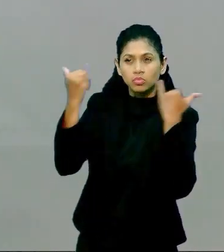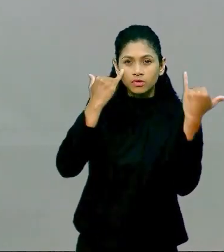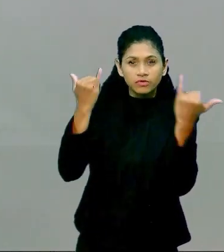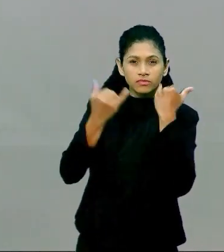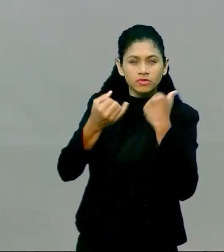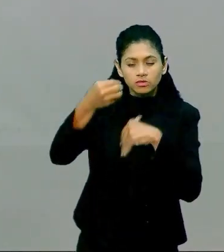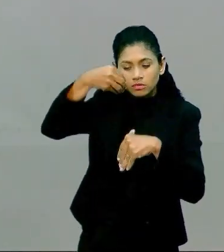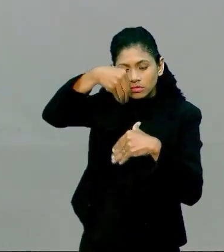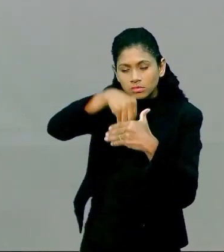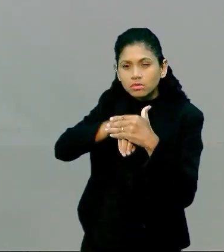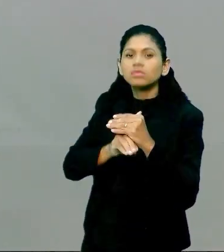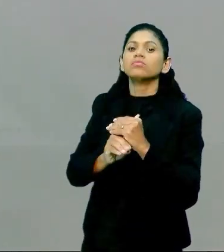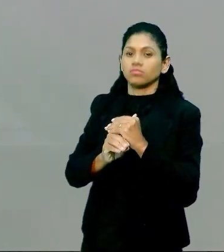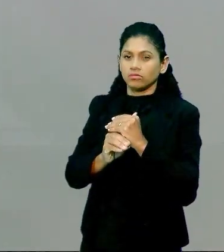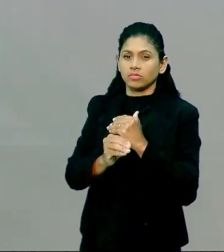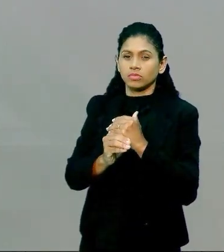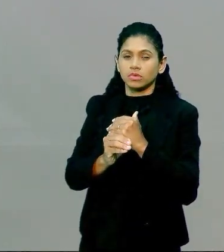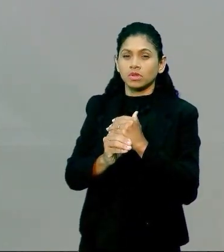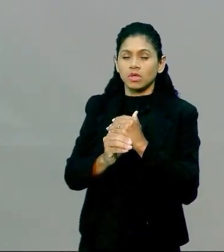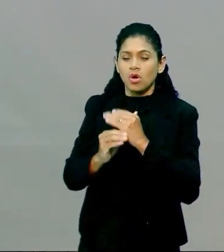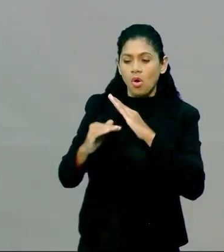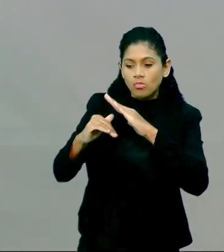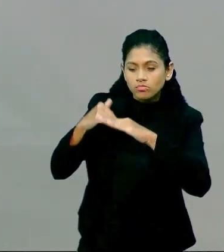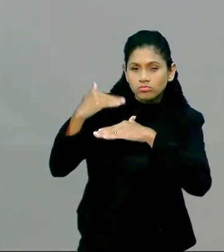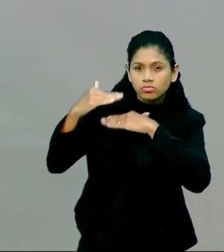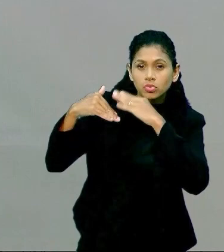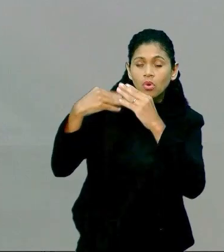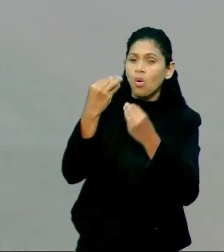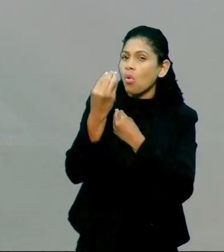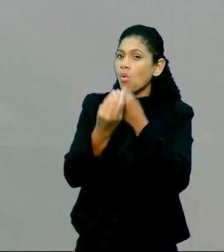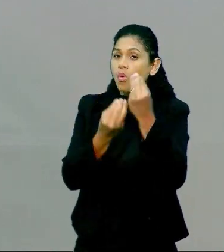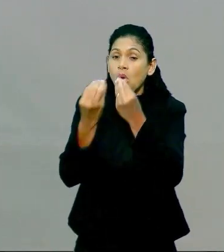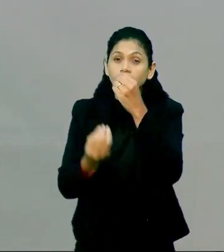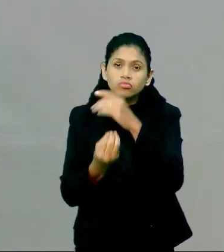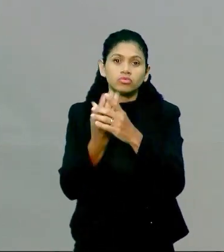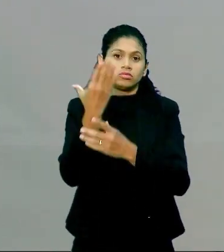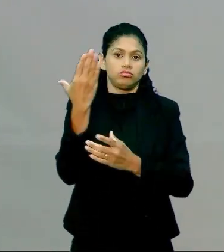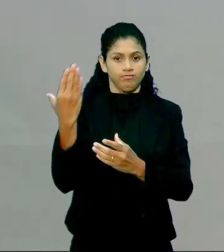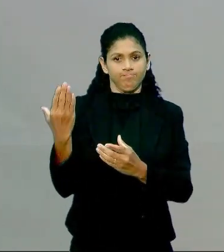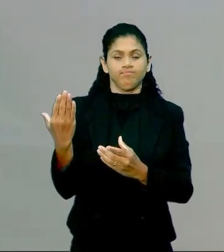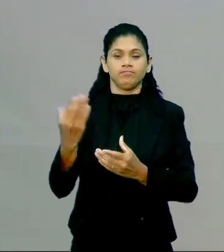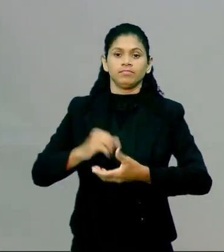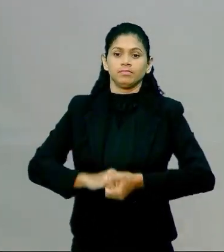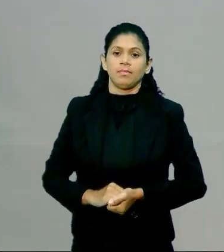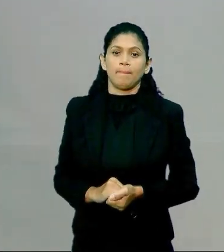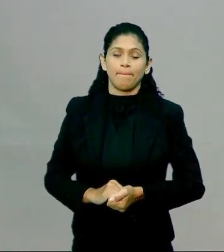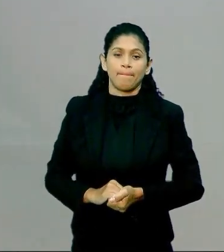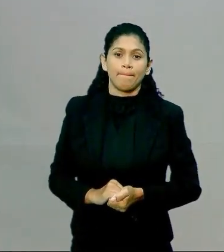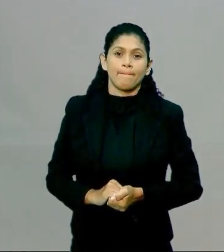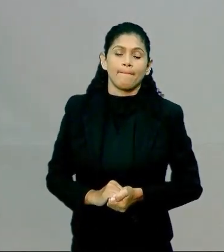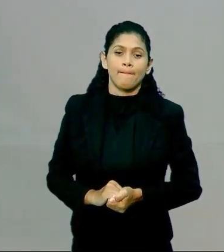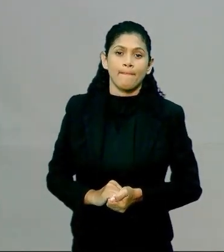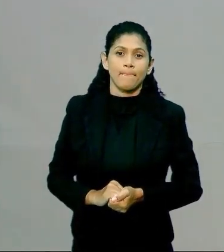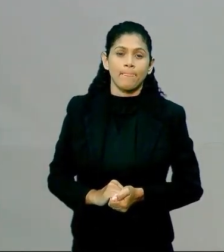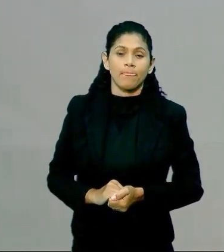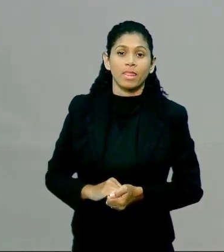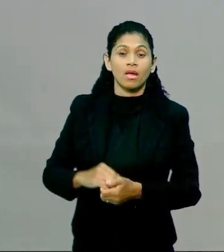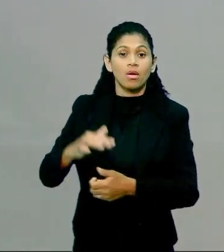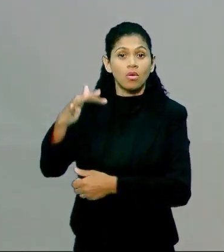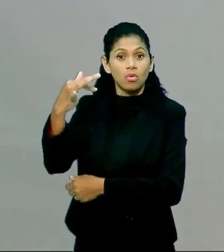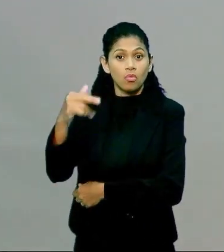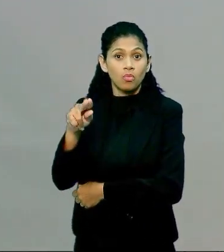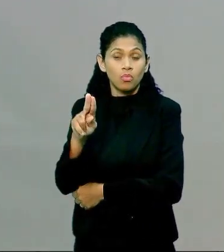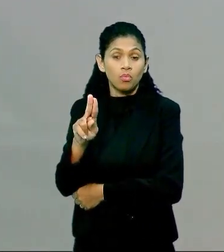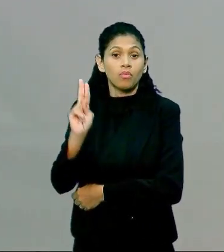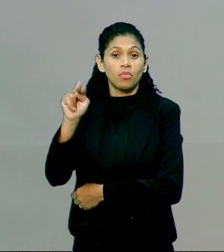uma mensagem da construção como aquilo se teve, como aquilo se deu. Compreendido? Então, popular, o funk é uma dança popular?